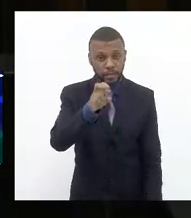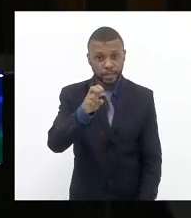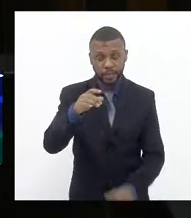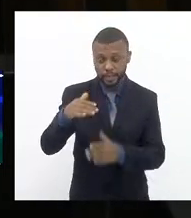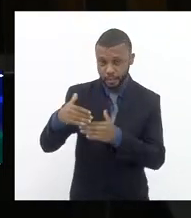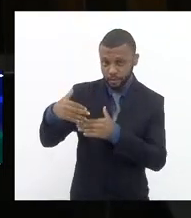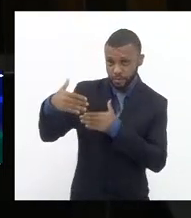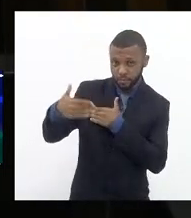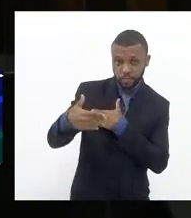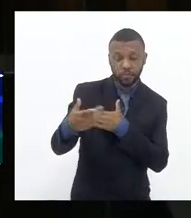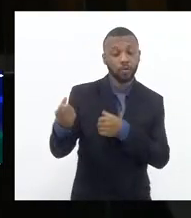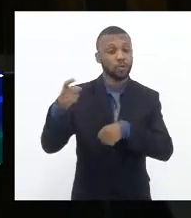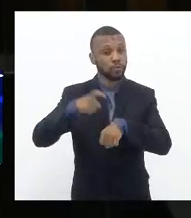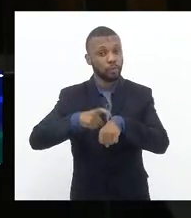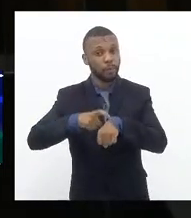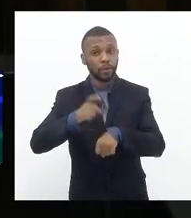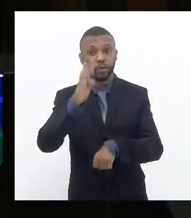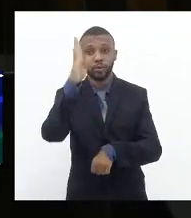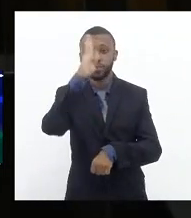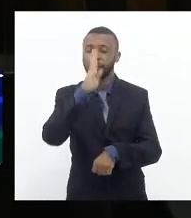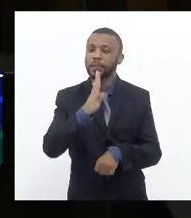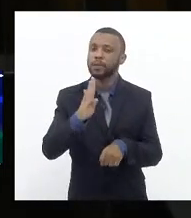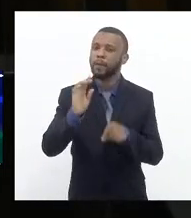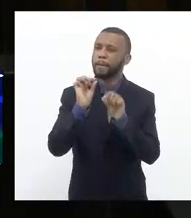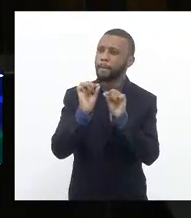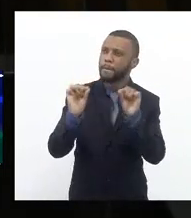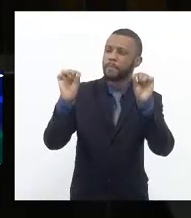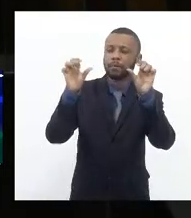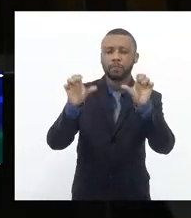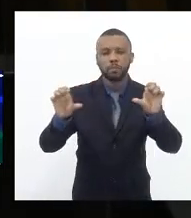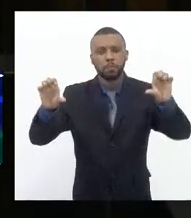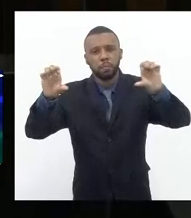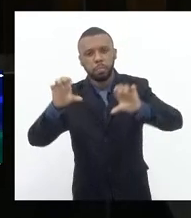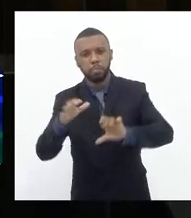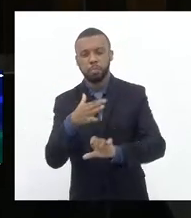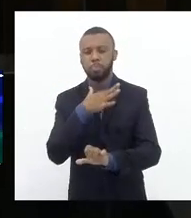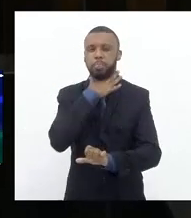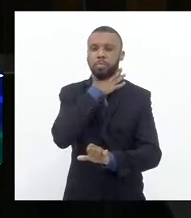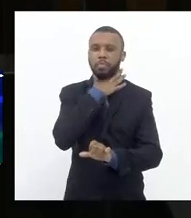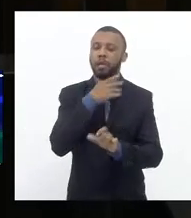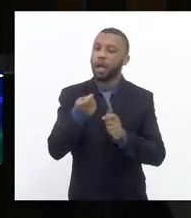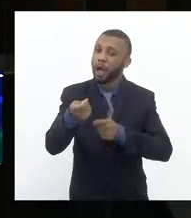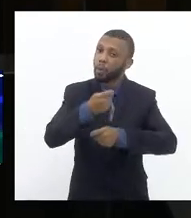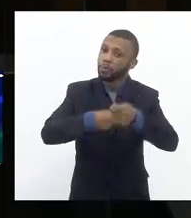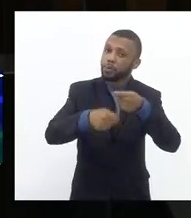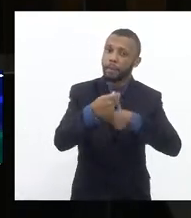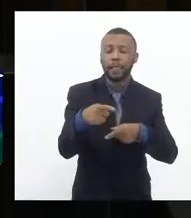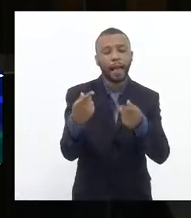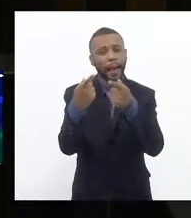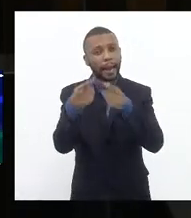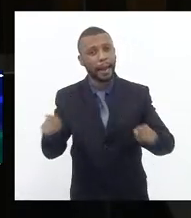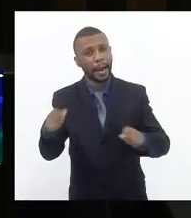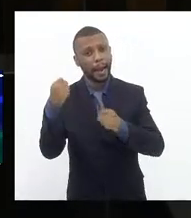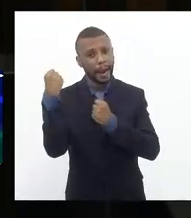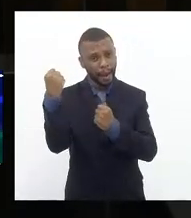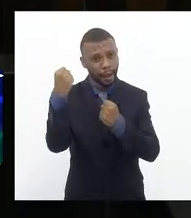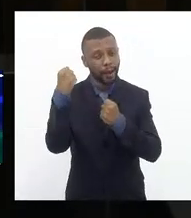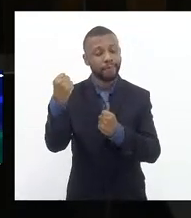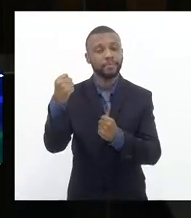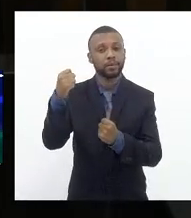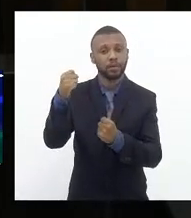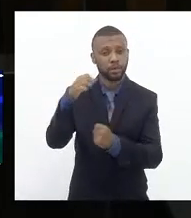Brasil mergulha numa crise econômica, e ela é especialmente grave no Rio de Janeiro pelas debilidades que a gente está